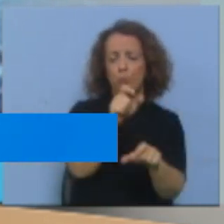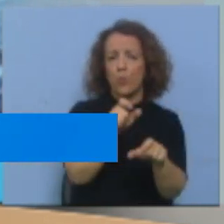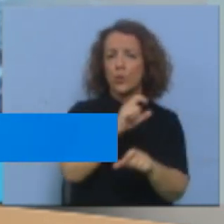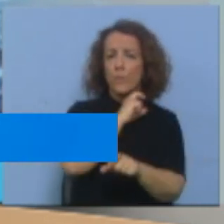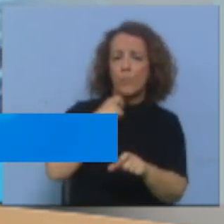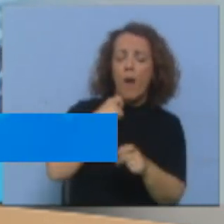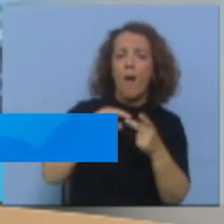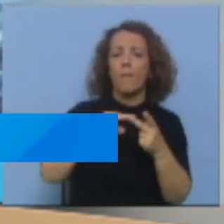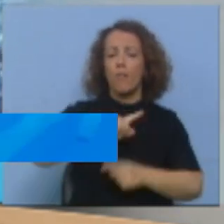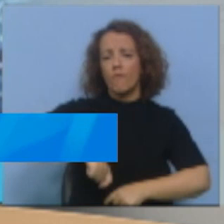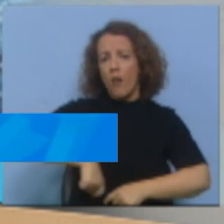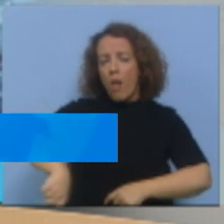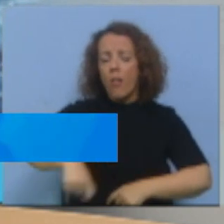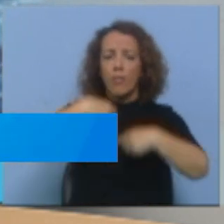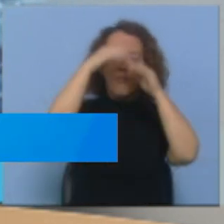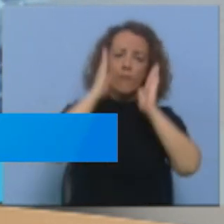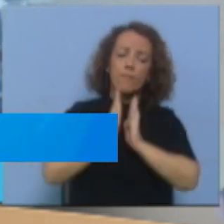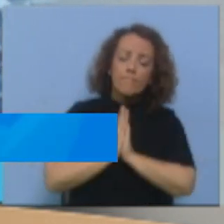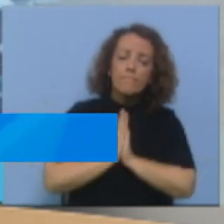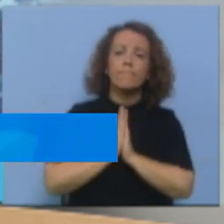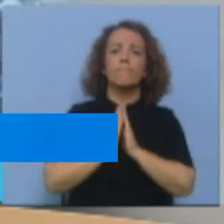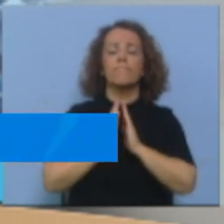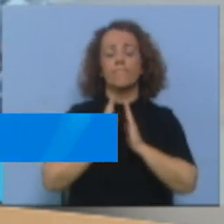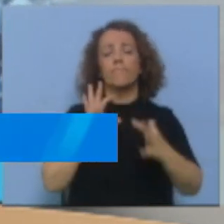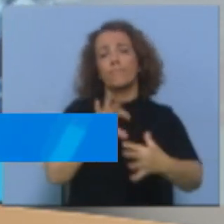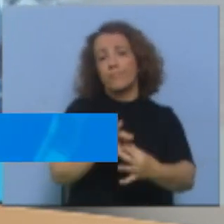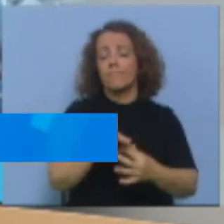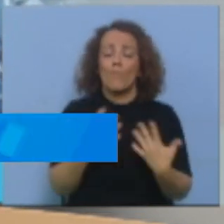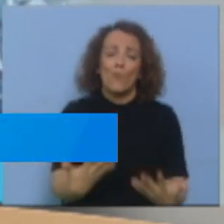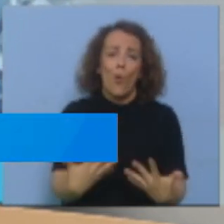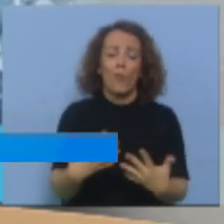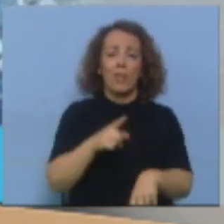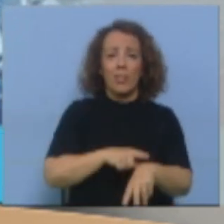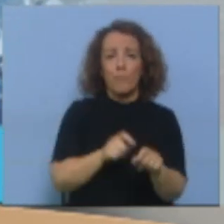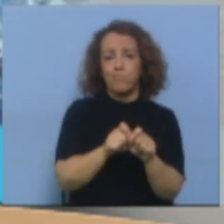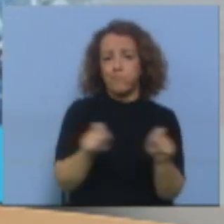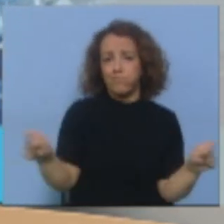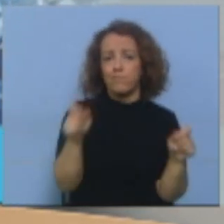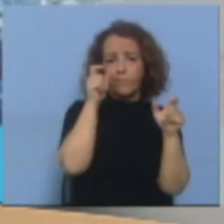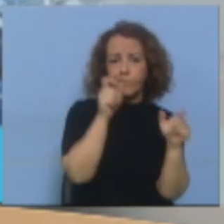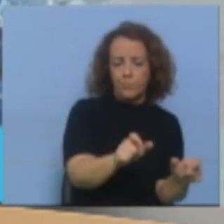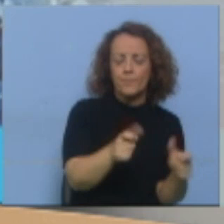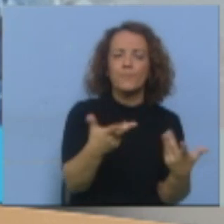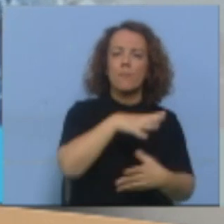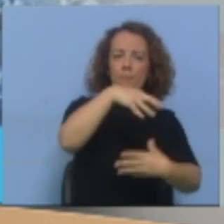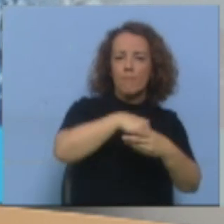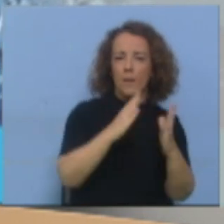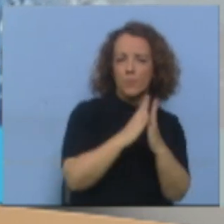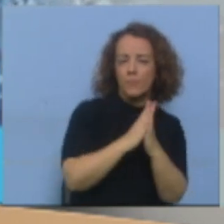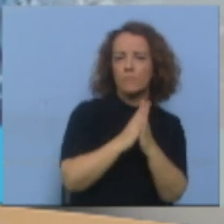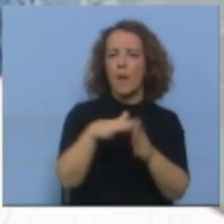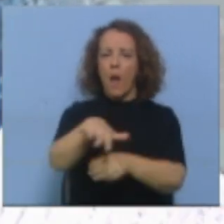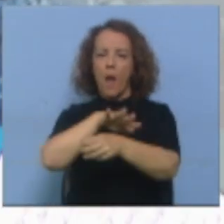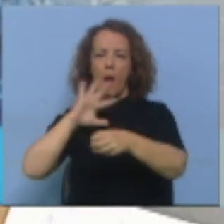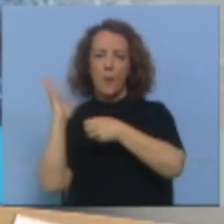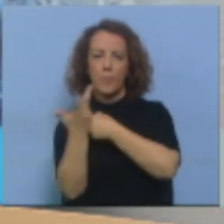e das freiras em tempo de quarentena. E, de facto, de instituições religiosas aos ambientes familiares, são muitas as